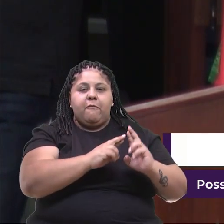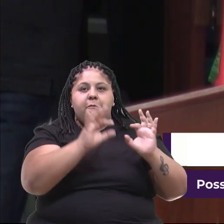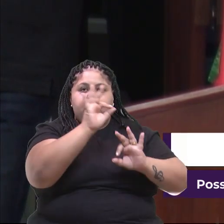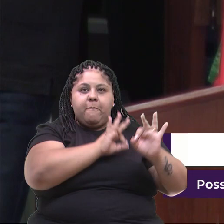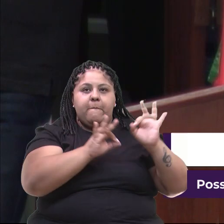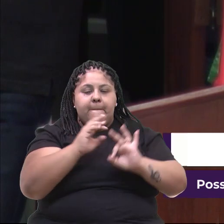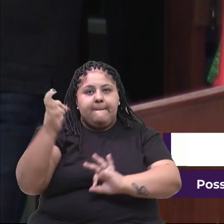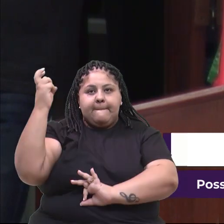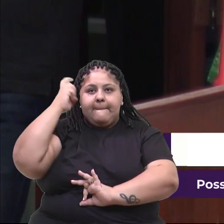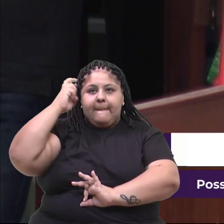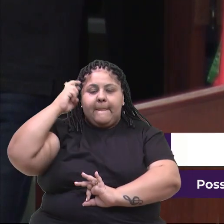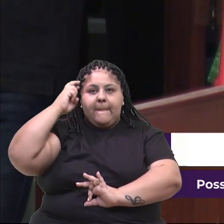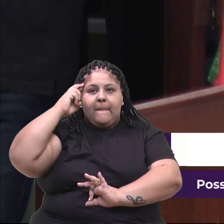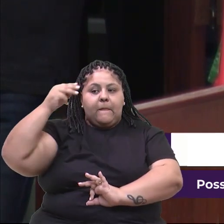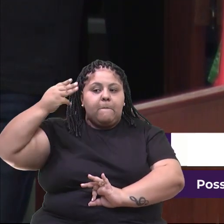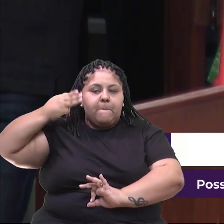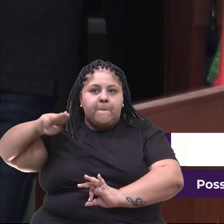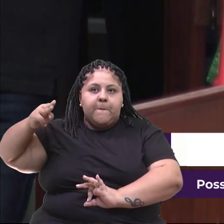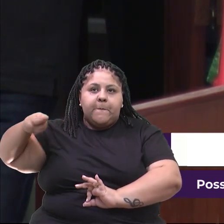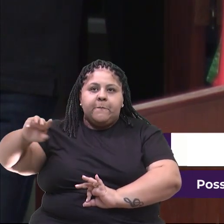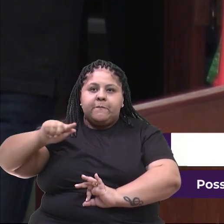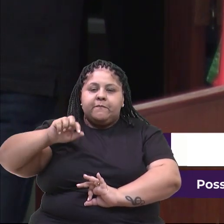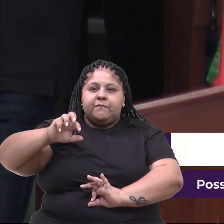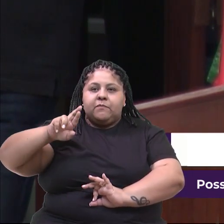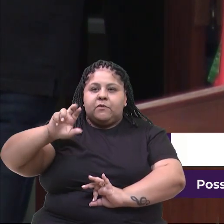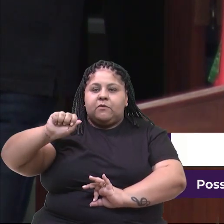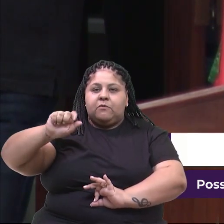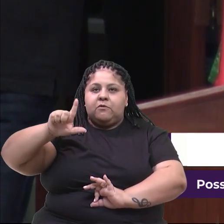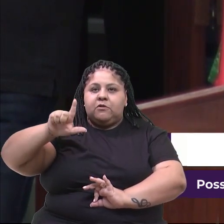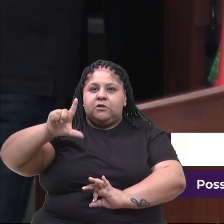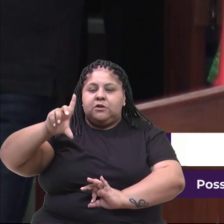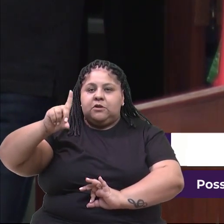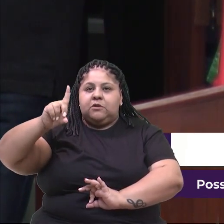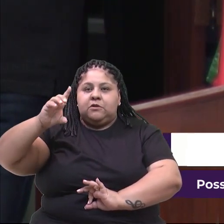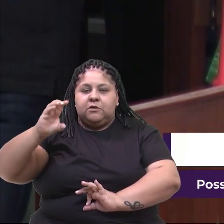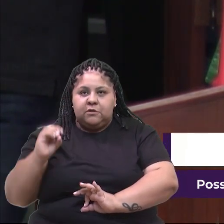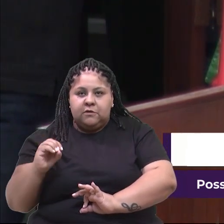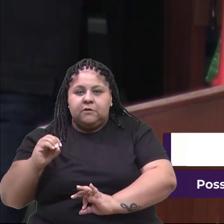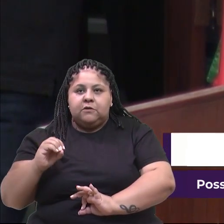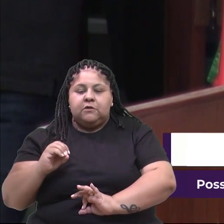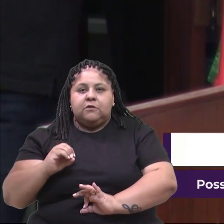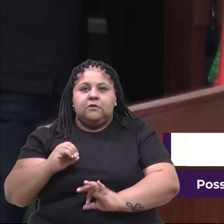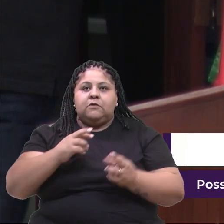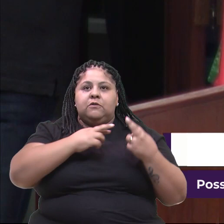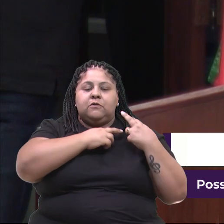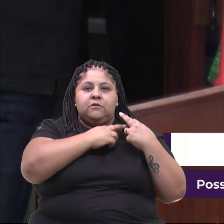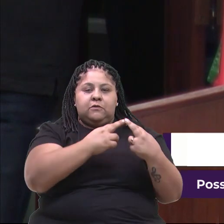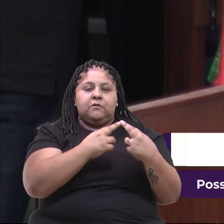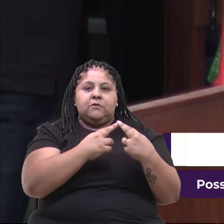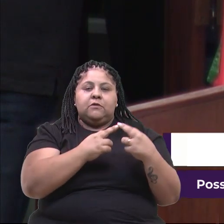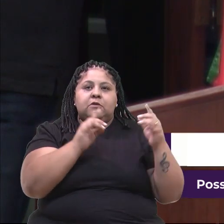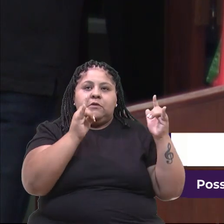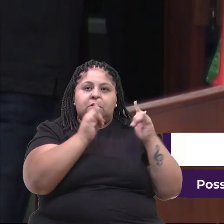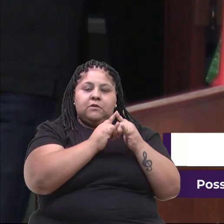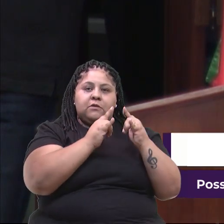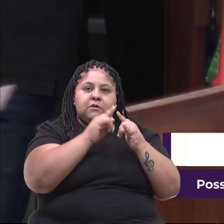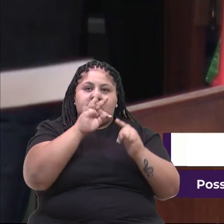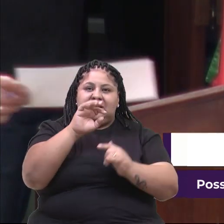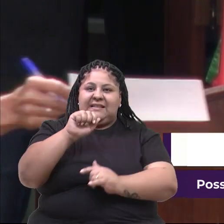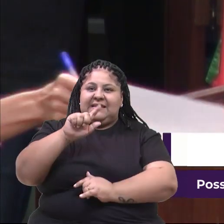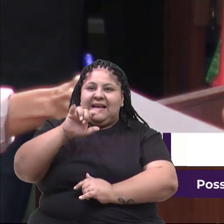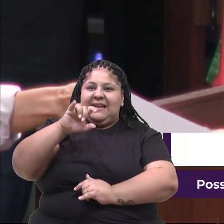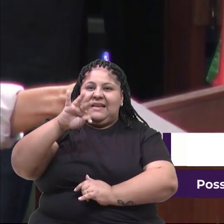e Científica Vivir Ramos, Geraldo da Rocha Freitas Júnior, e representando o Instituto UFA, Thalita